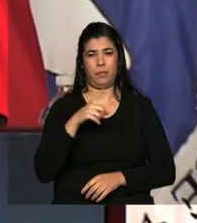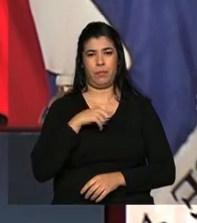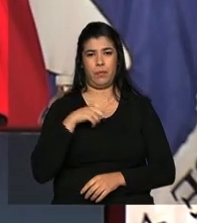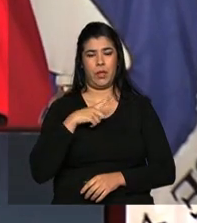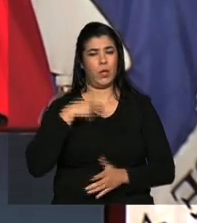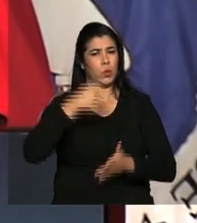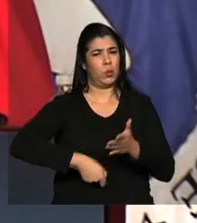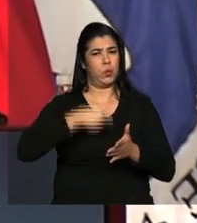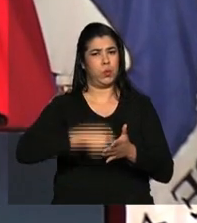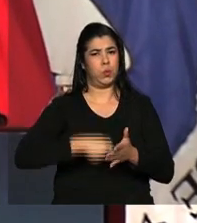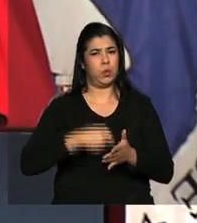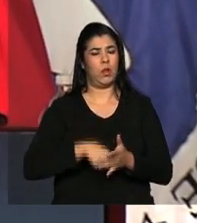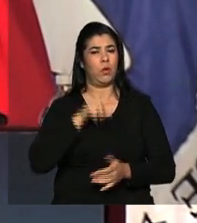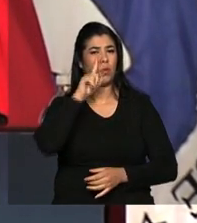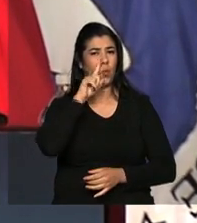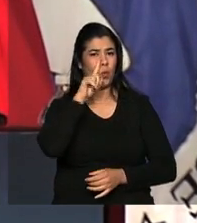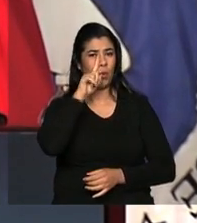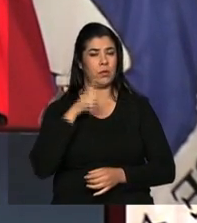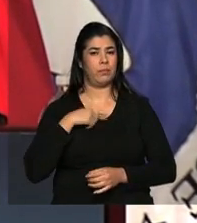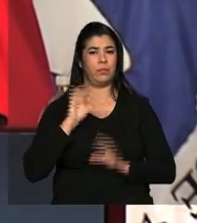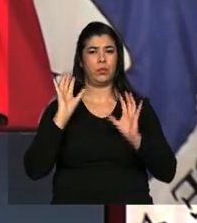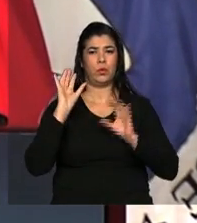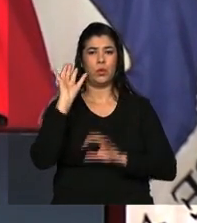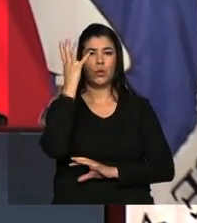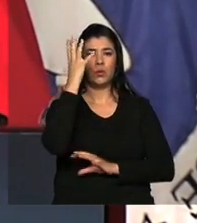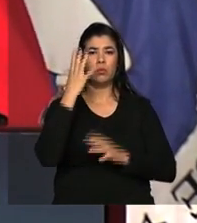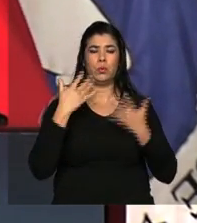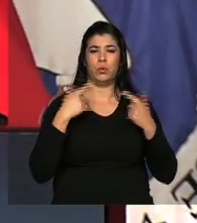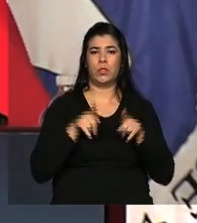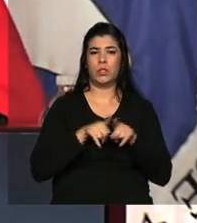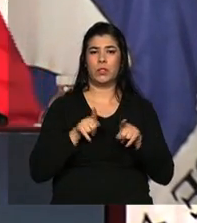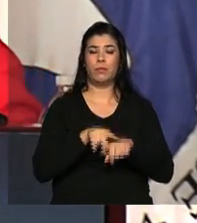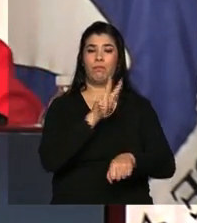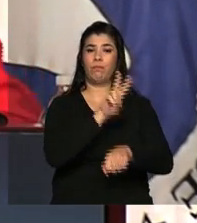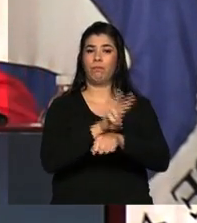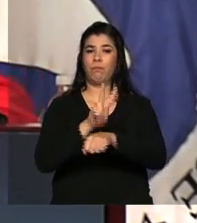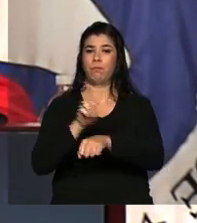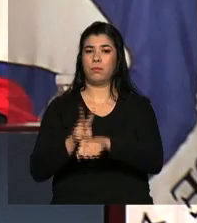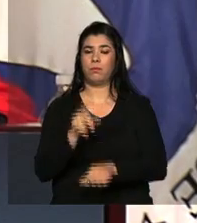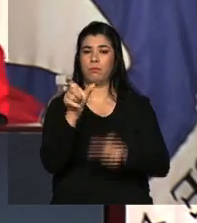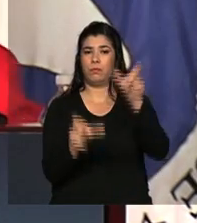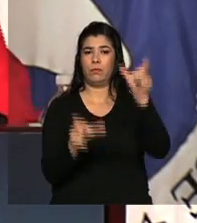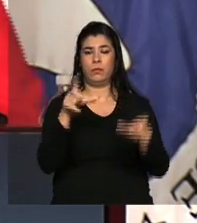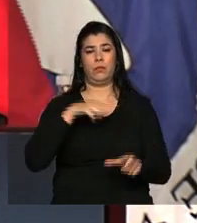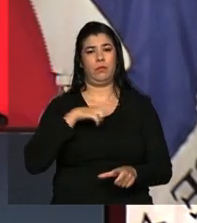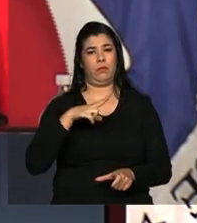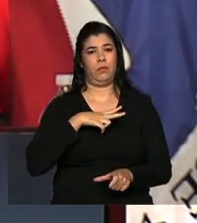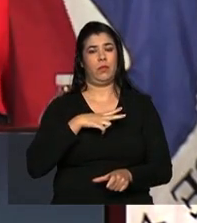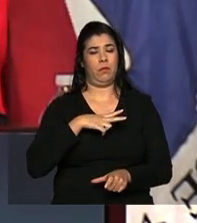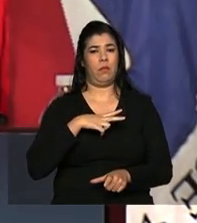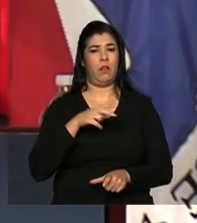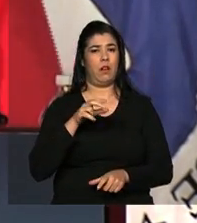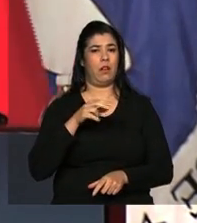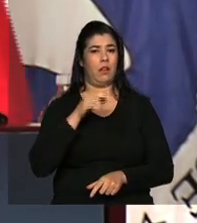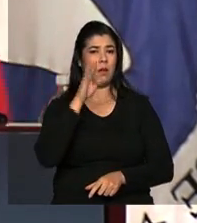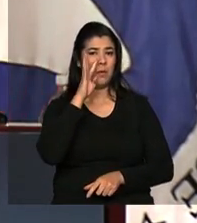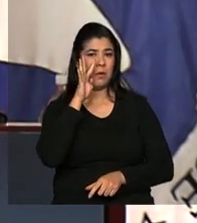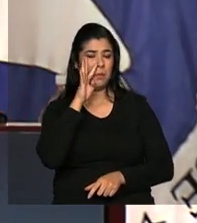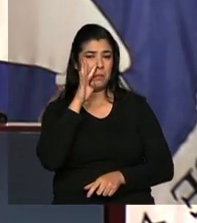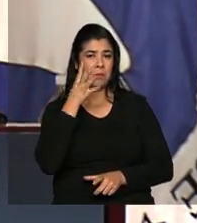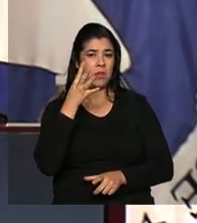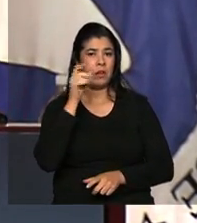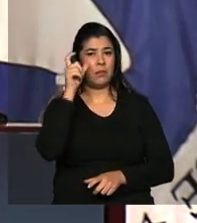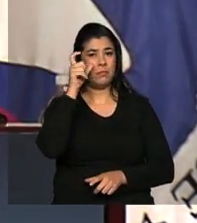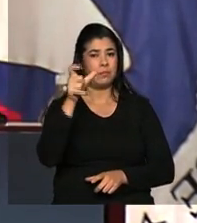climáticos. A cooperação em defesa também é de particular interesse para o Brasil, porque nos